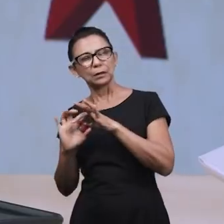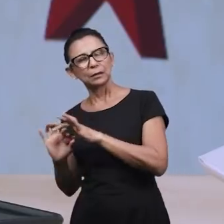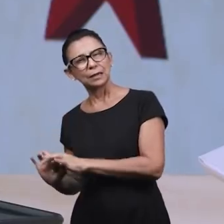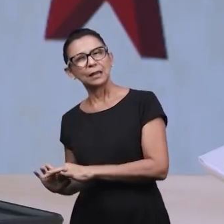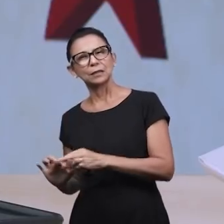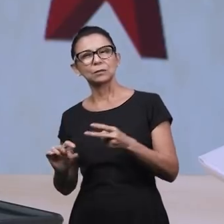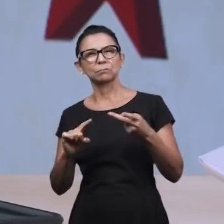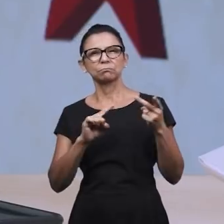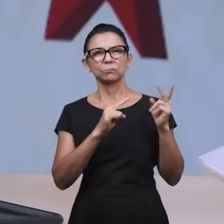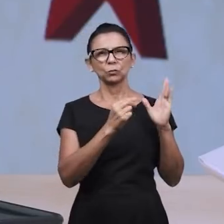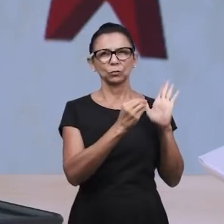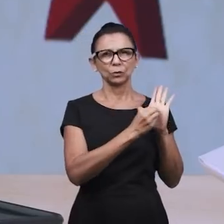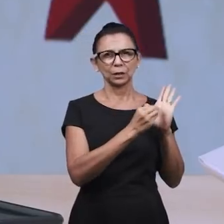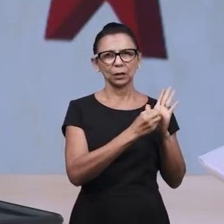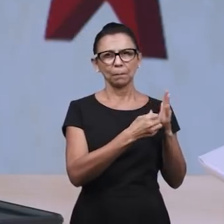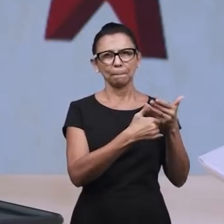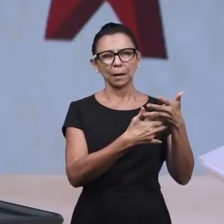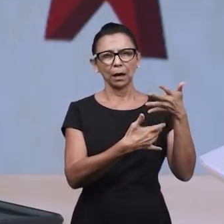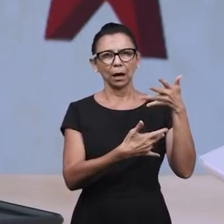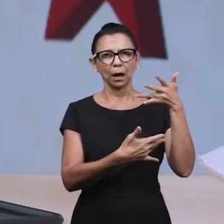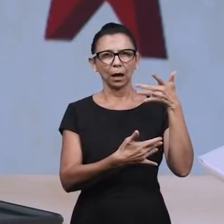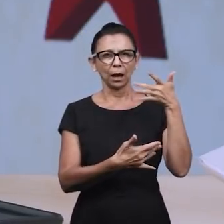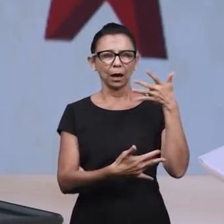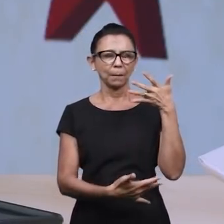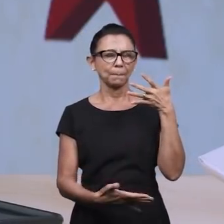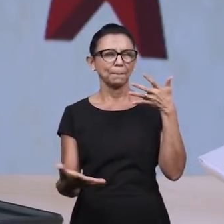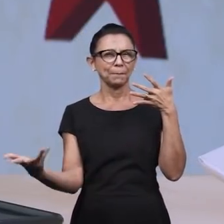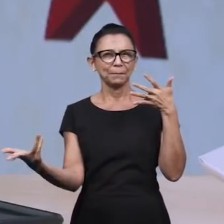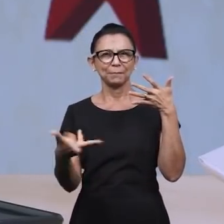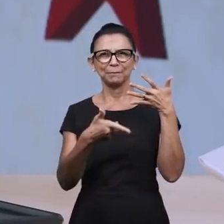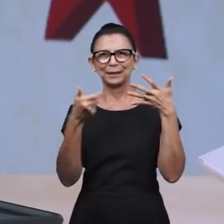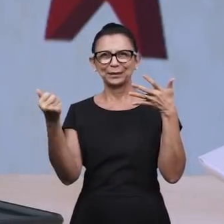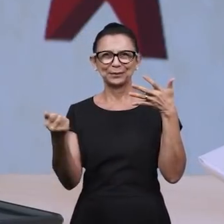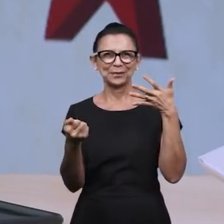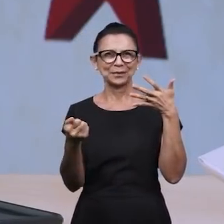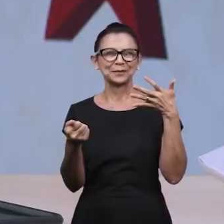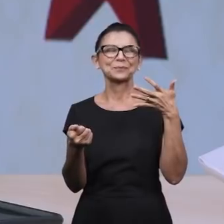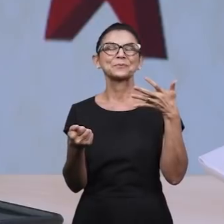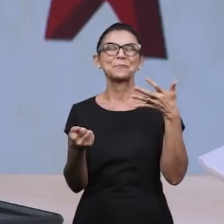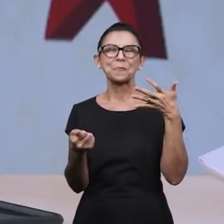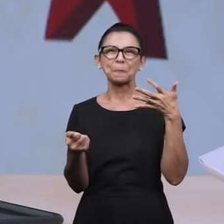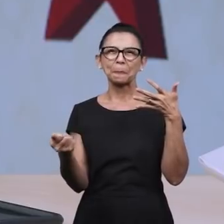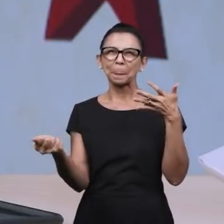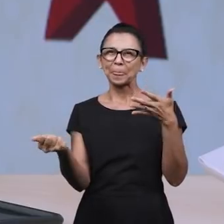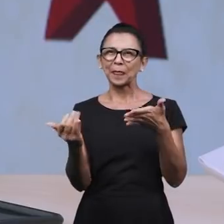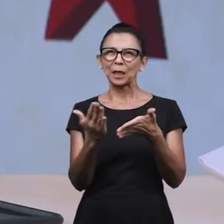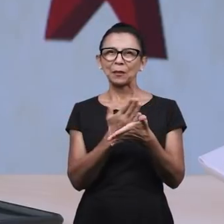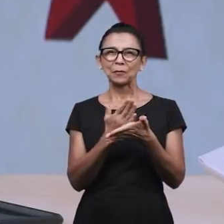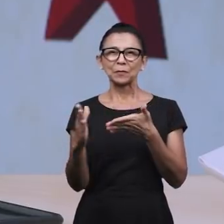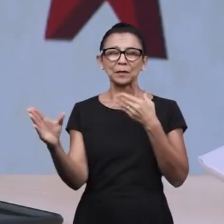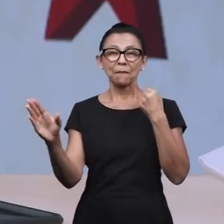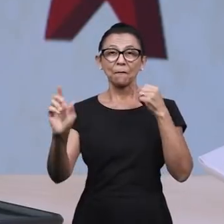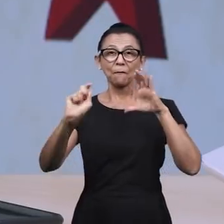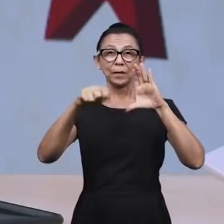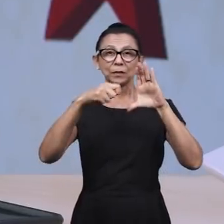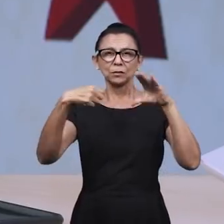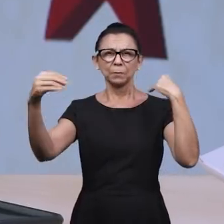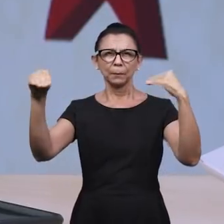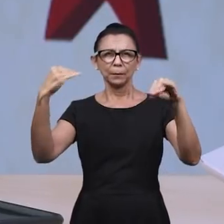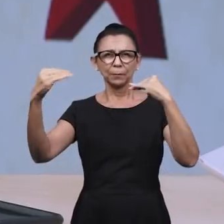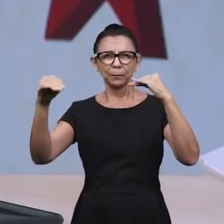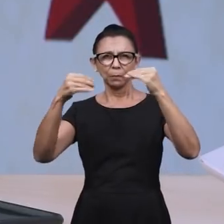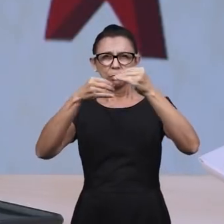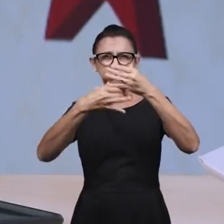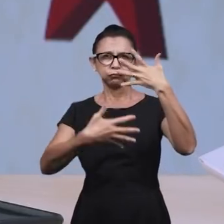de conteúdos, todo um cardápio de conteúdos maravilhosos, com alguns milhares de vídeos que estão